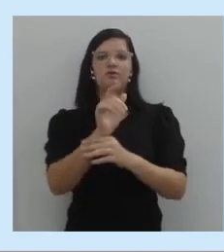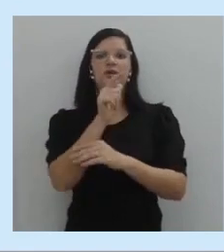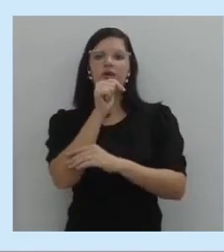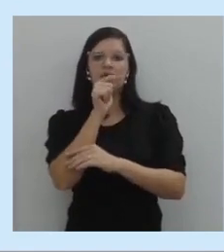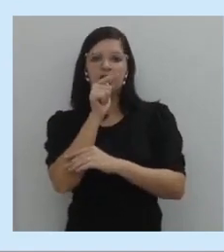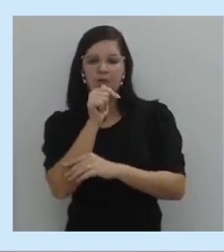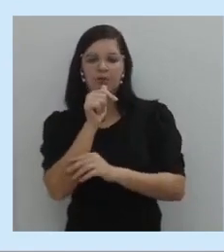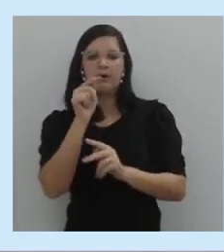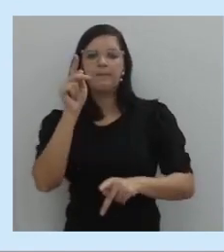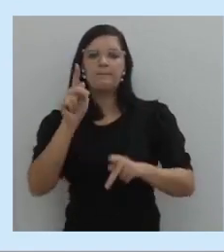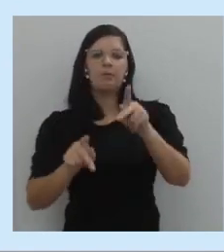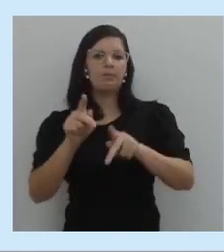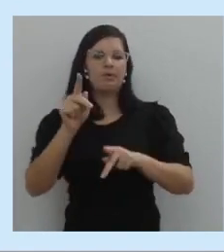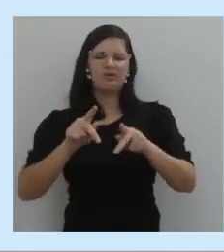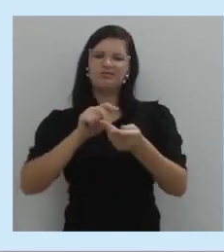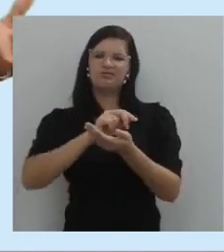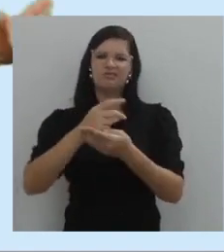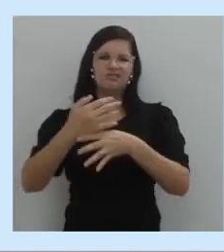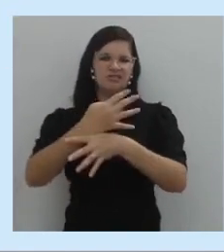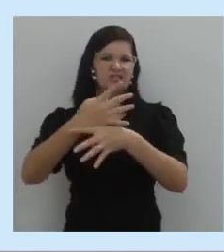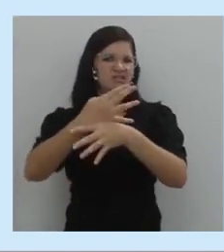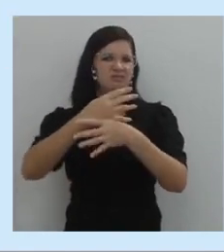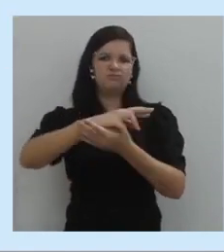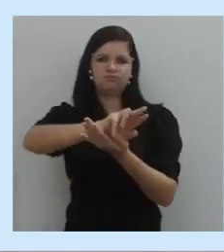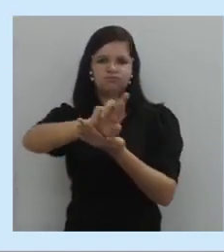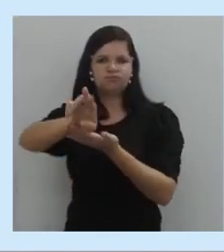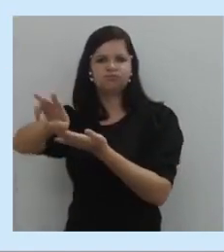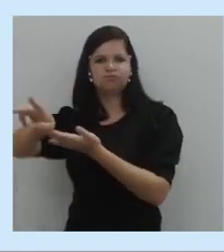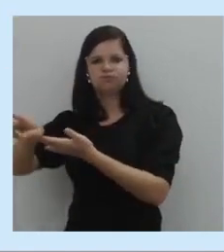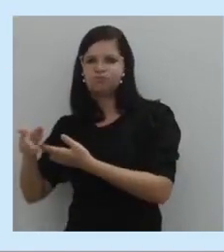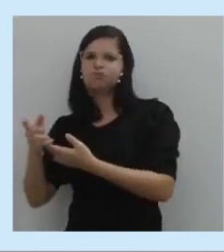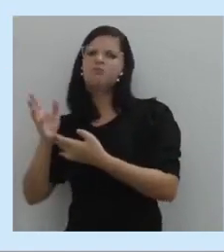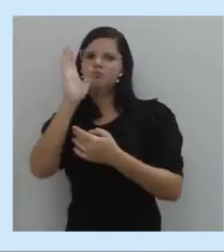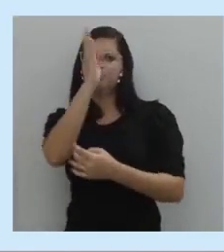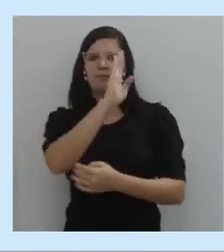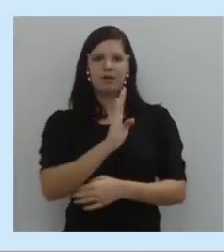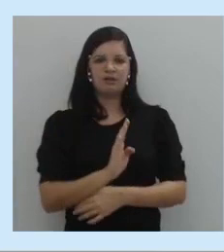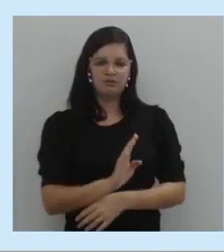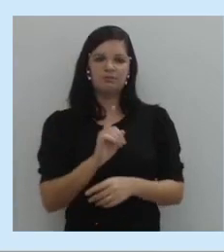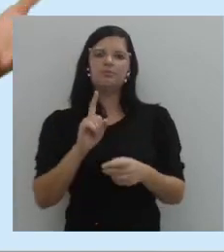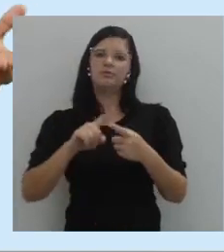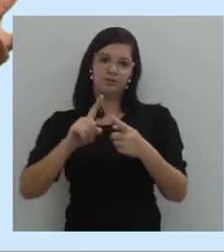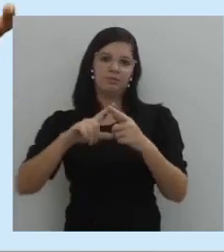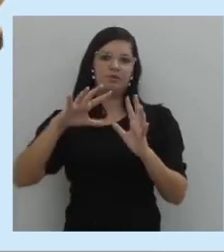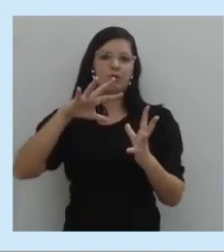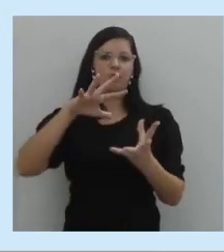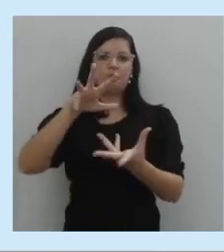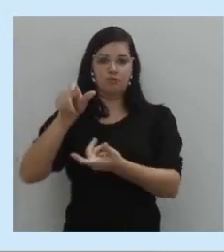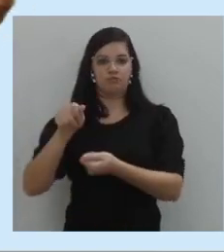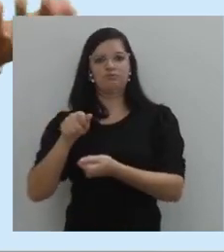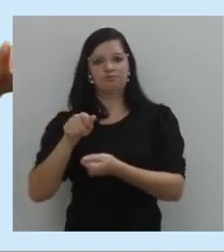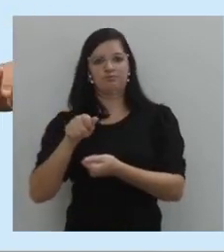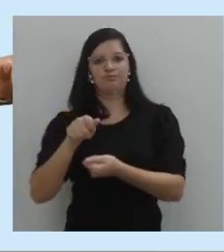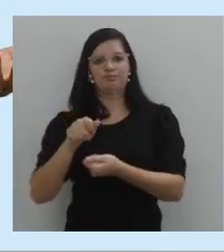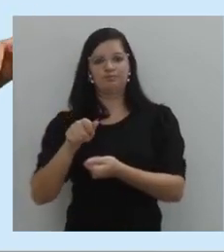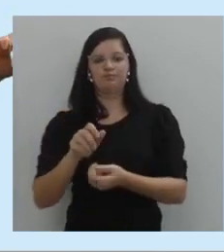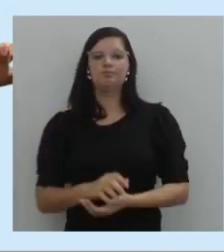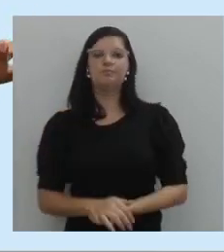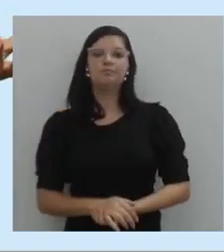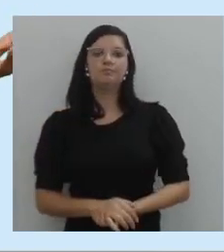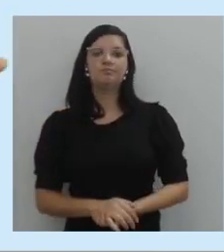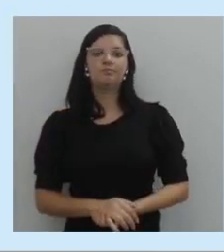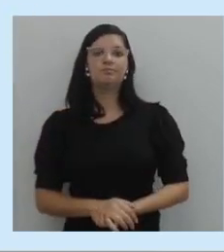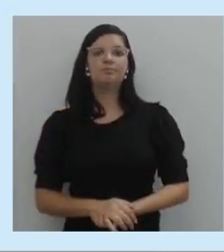fornecimento e abastecimento de várias cidades e estados aqui do Brasil e no mundo inteiro, onde eles existem.